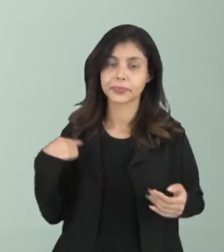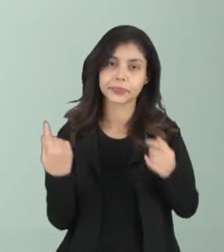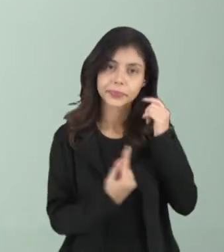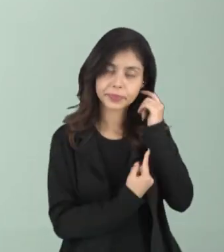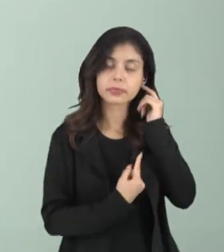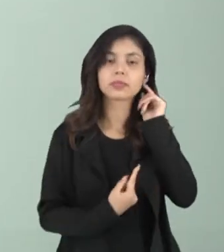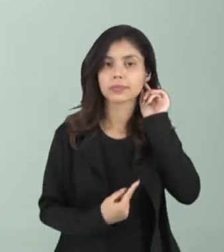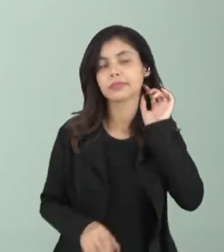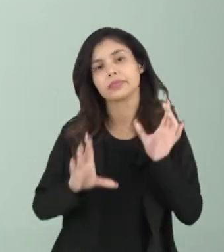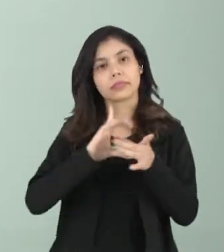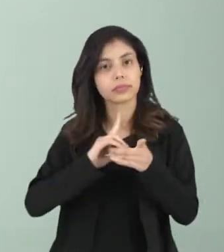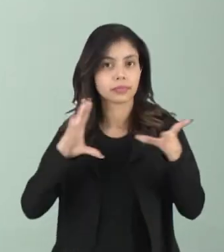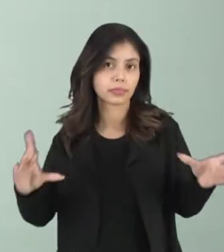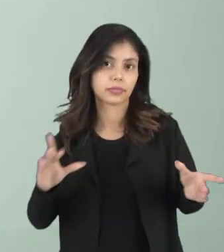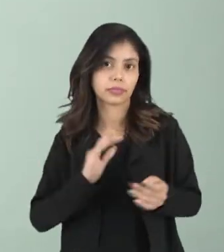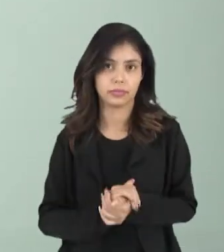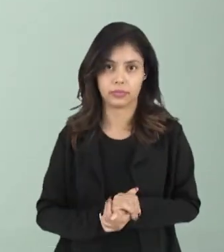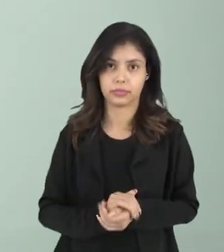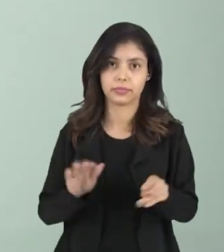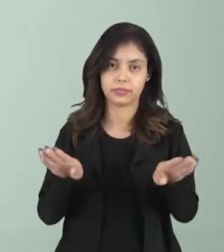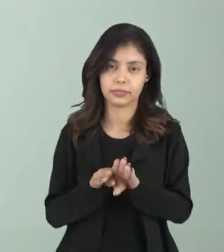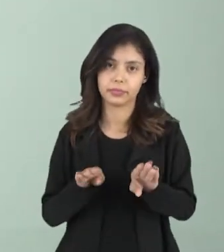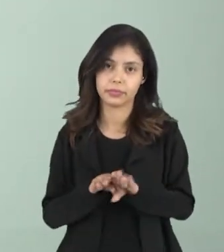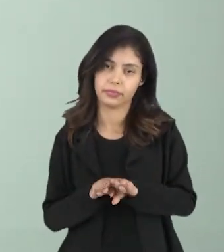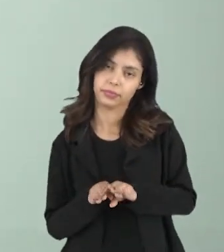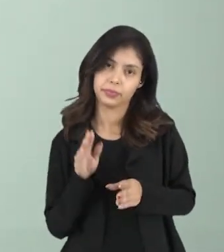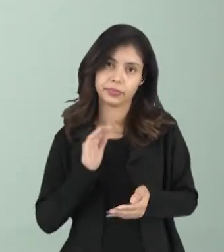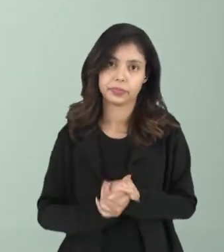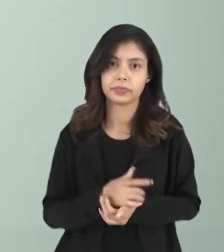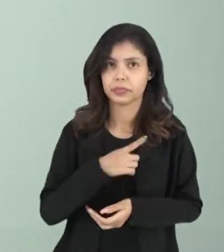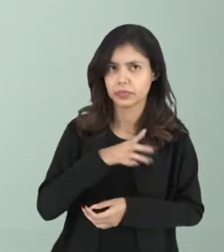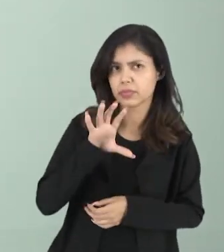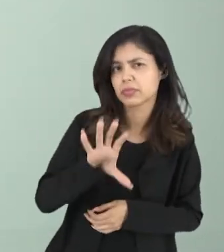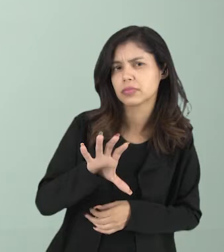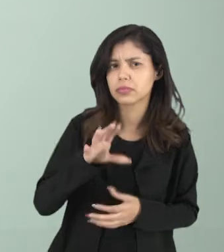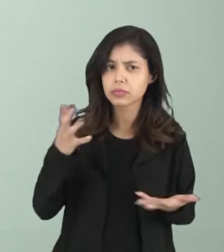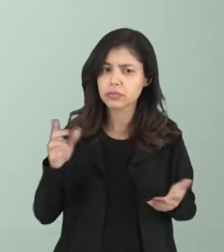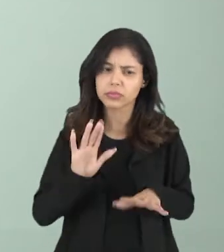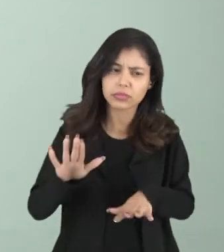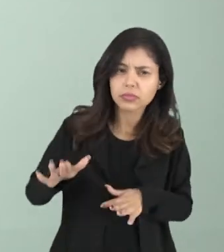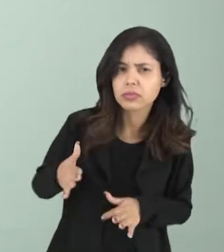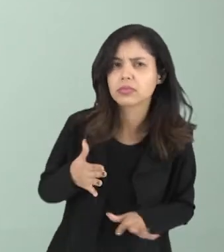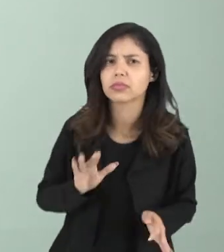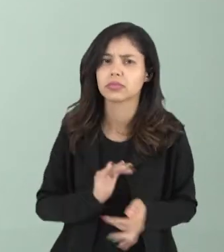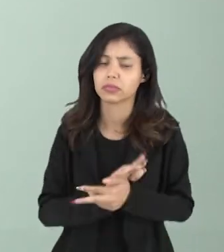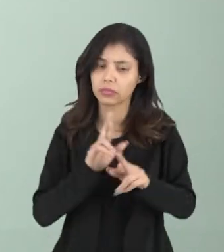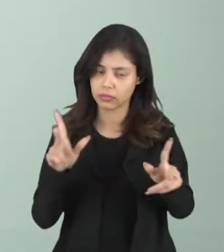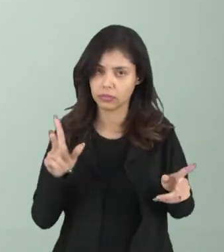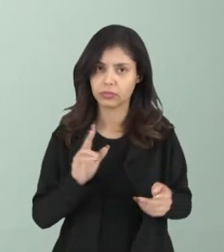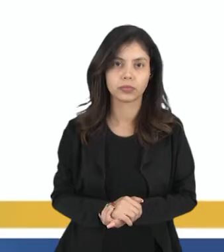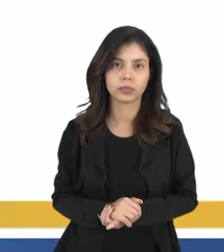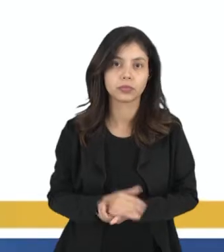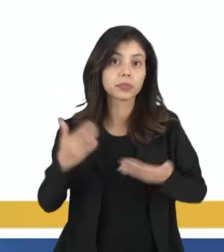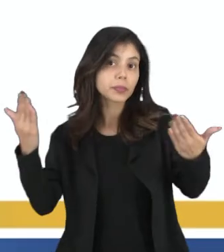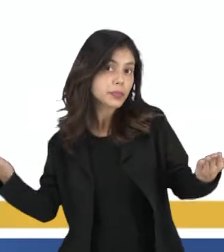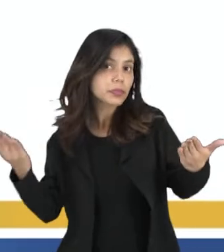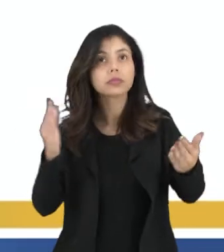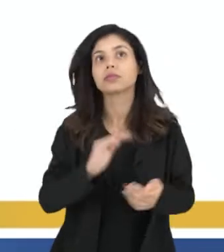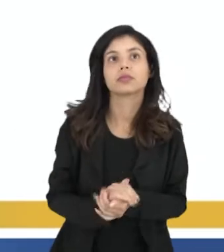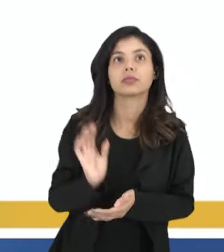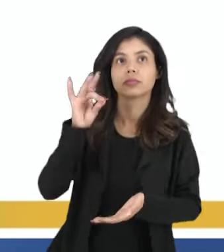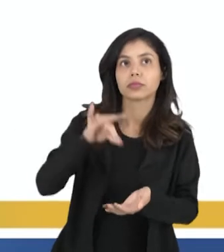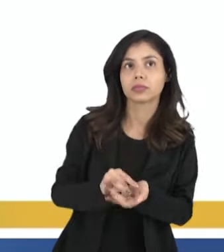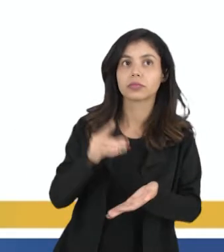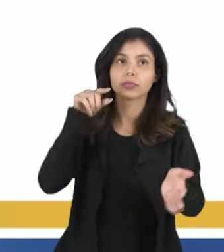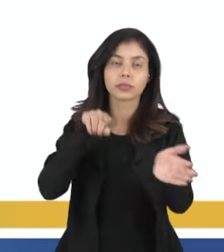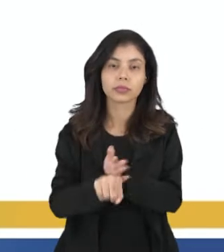e não há tanto conflito. Às vezes, nas épocas das campanhas, há sim, mas não é tanto assim divergente, tá bom? Então, pessoal, nós